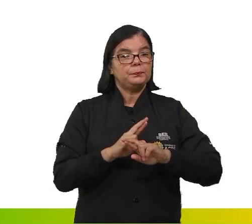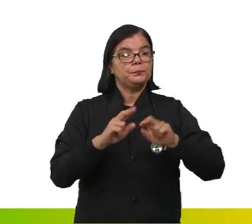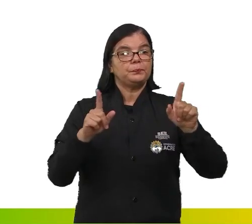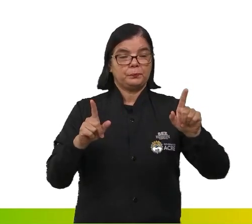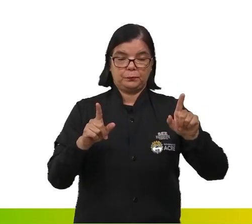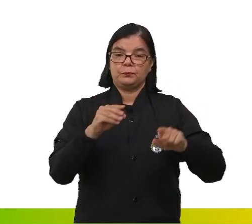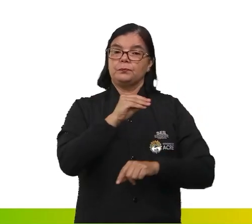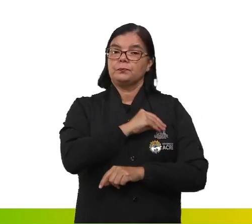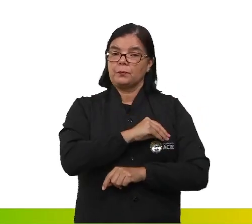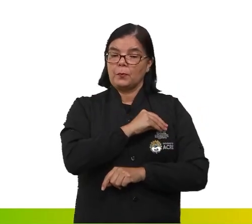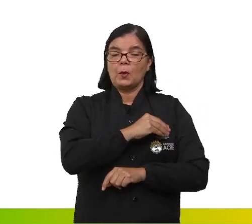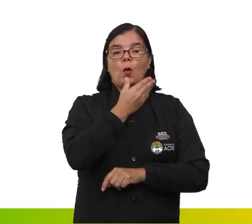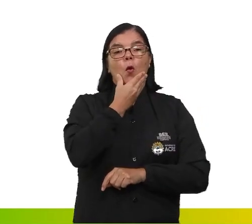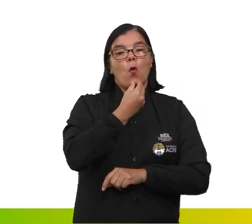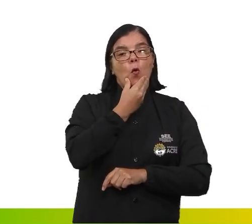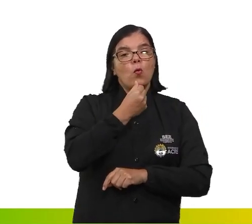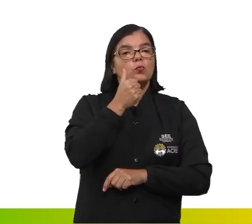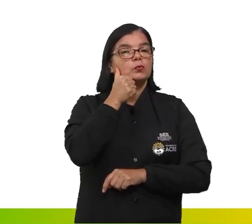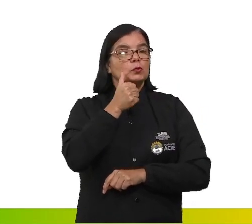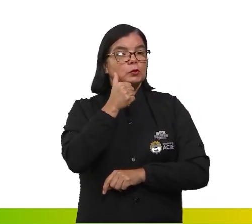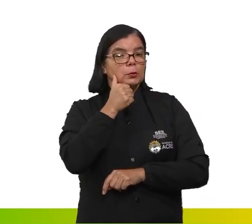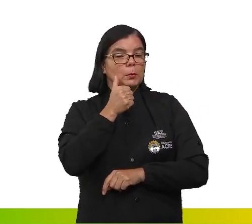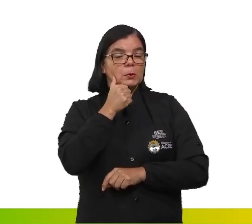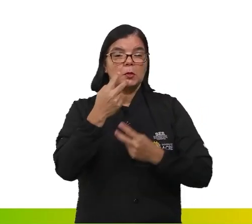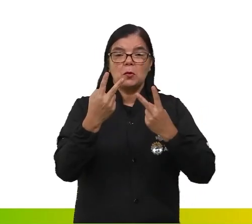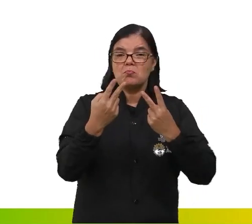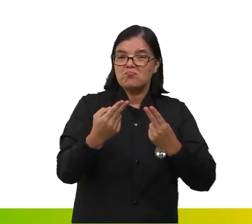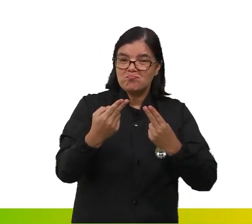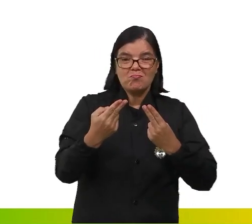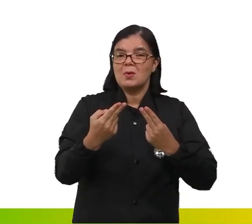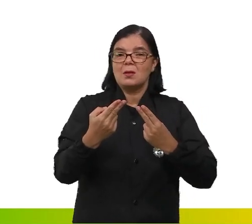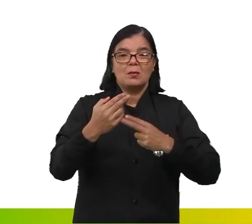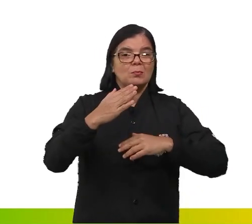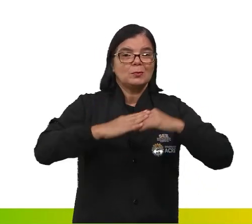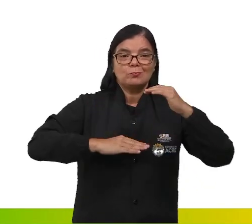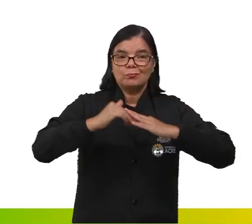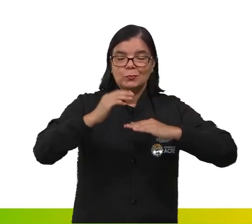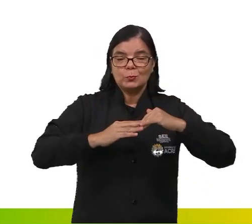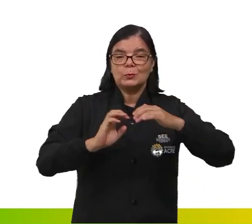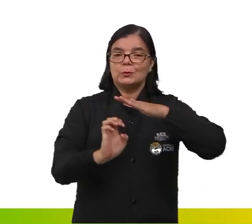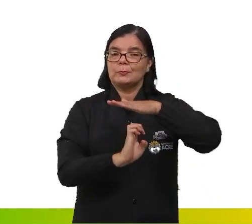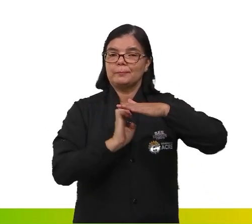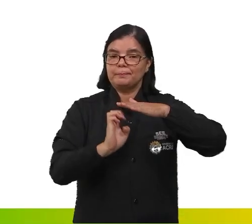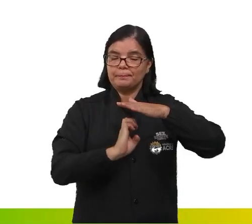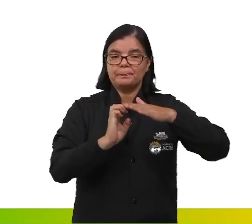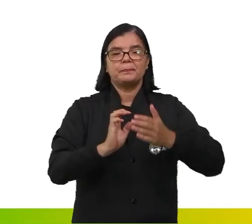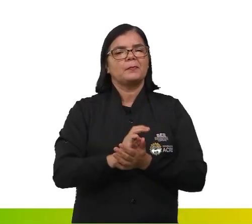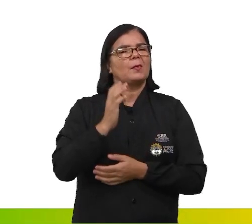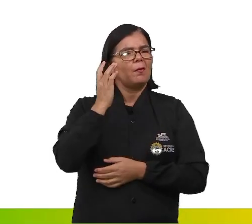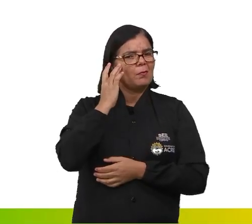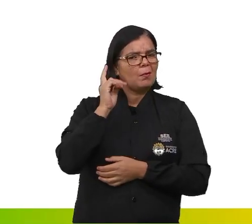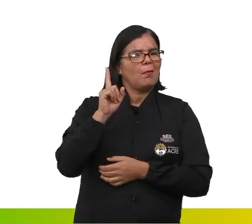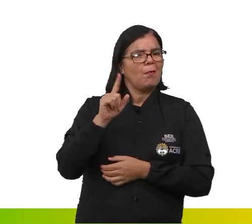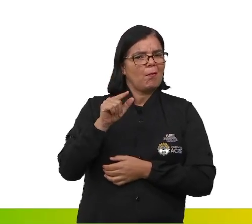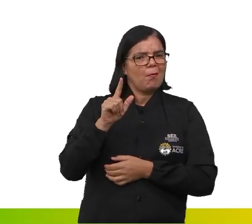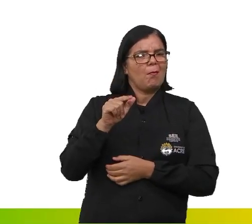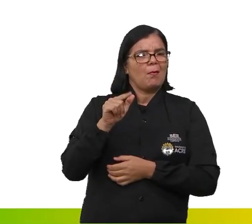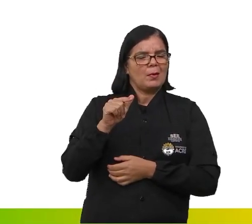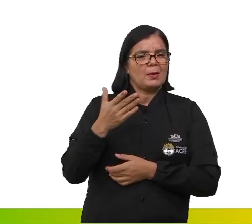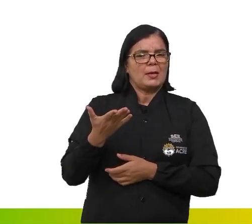diferença salarial entre homens e mulheres exercendo a mesma função numa empresa. Então, será que é isso que